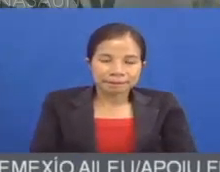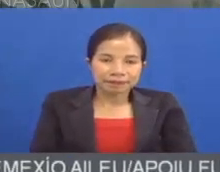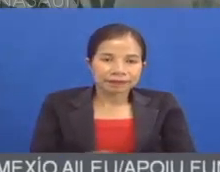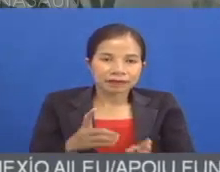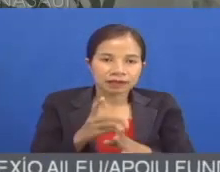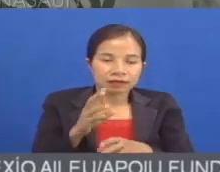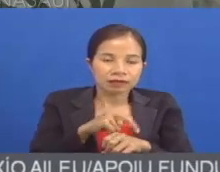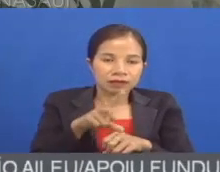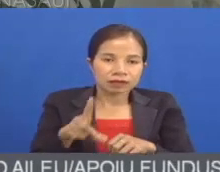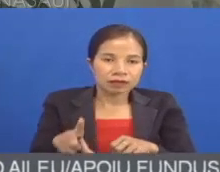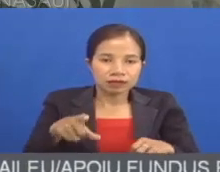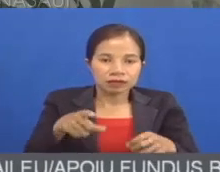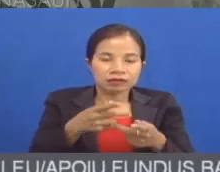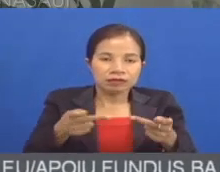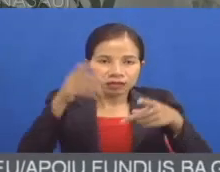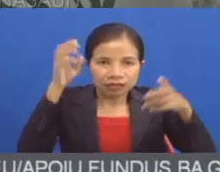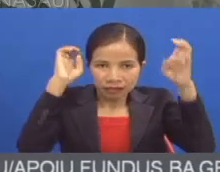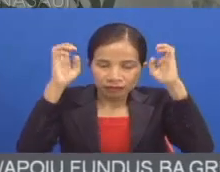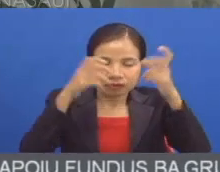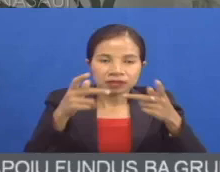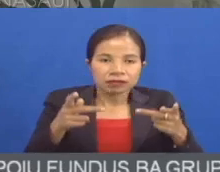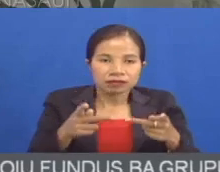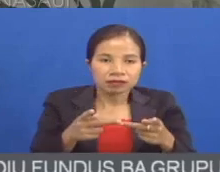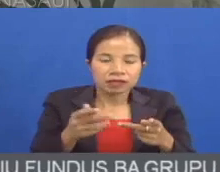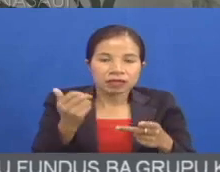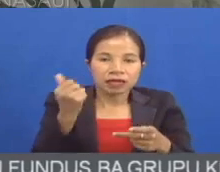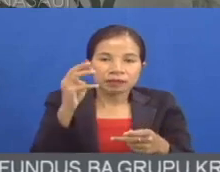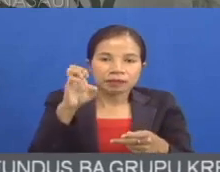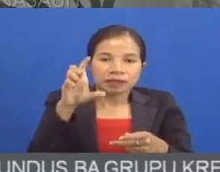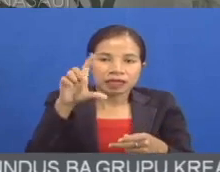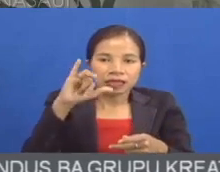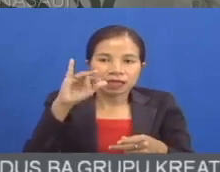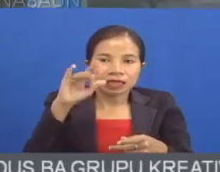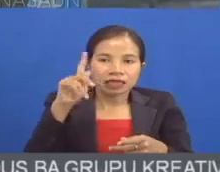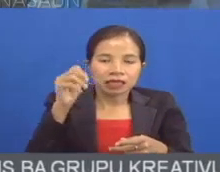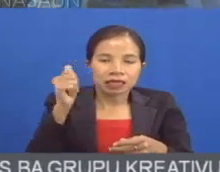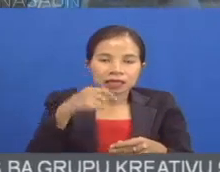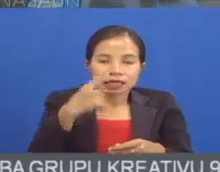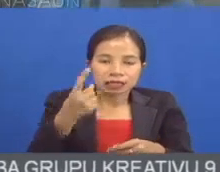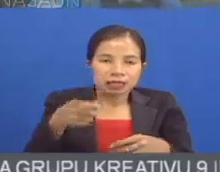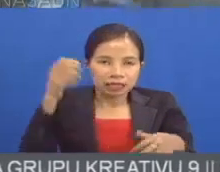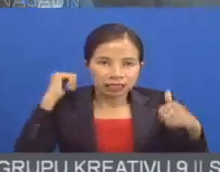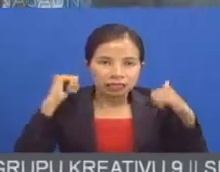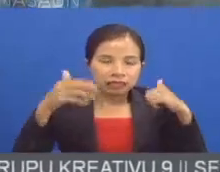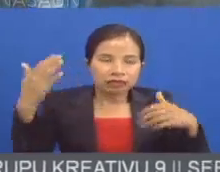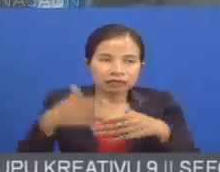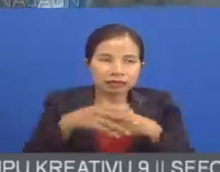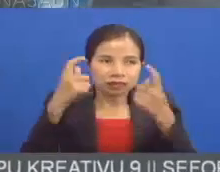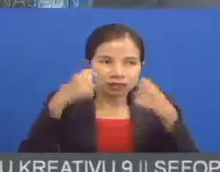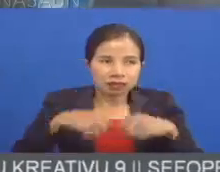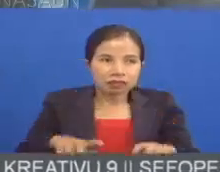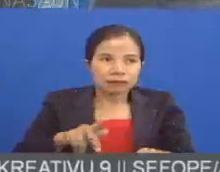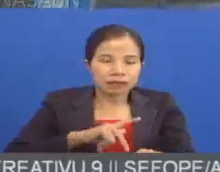Diretor Nacional Centro de Educação e Informação Ambiental, Amenike Fernandes Massado Hateten, atividade e retaça ibun pantai